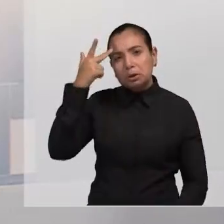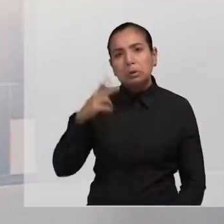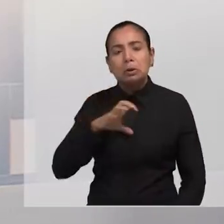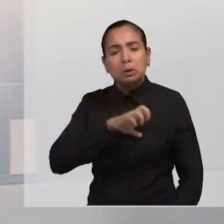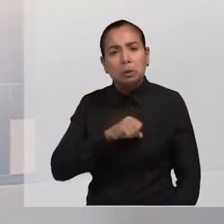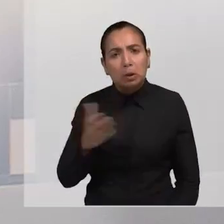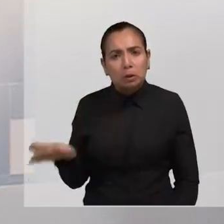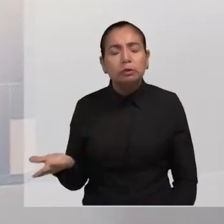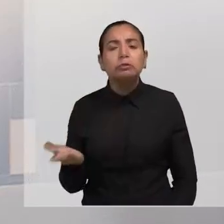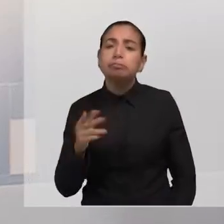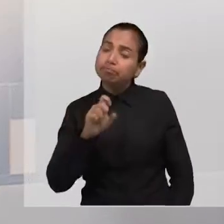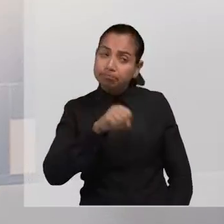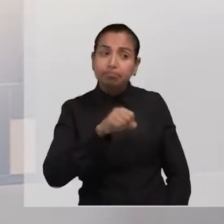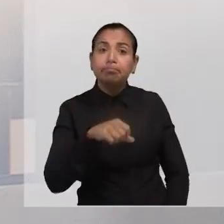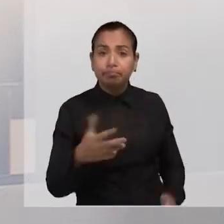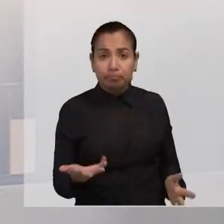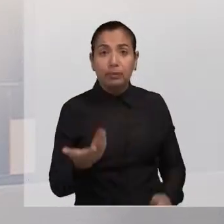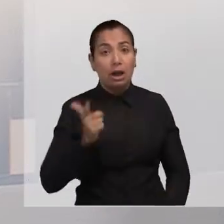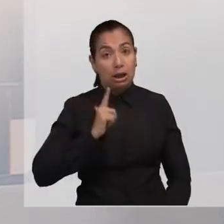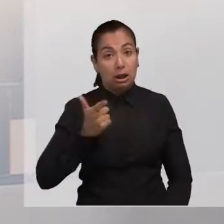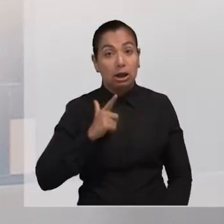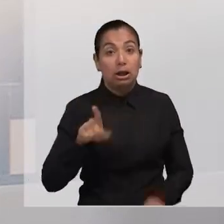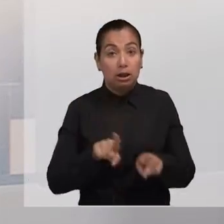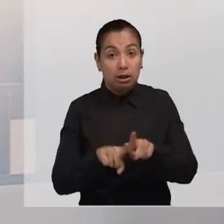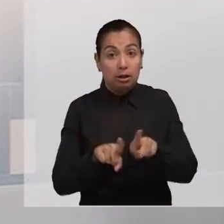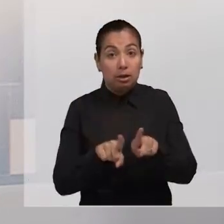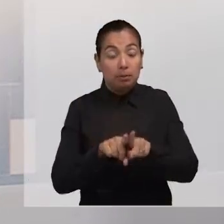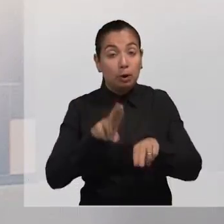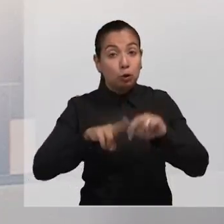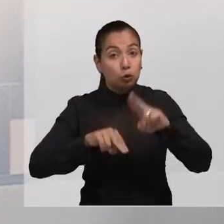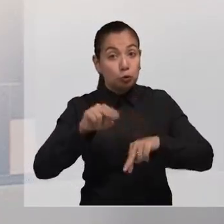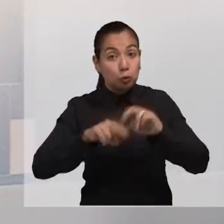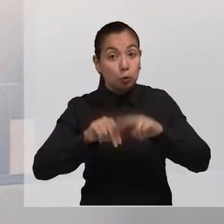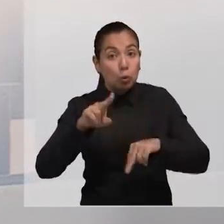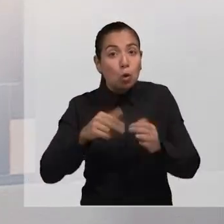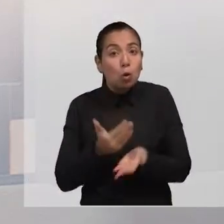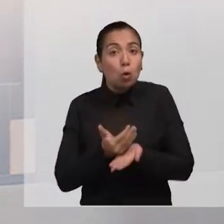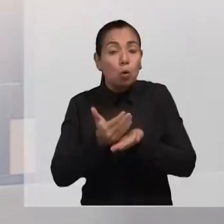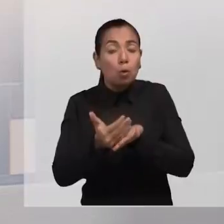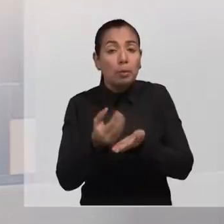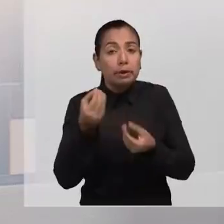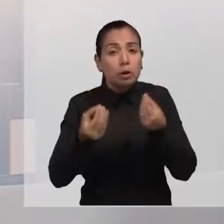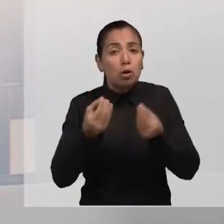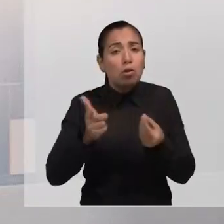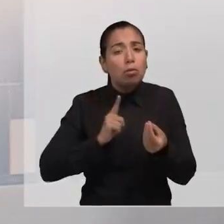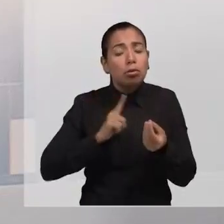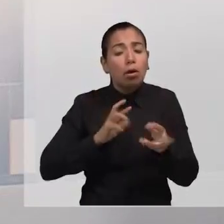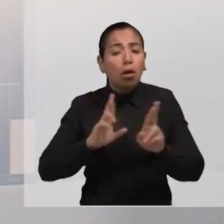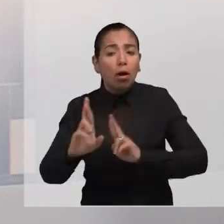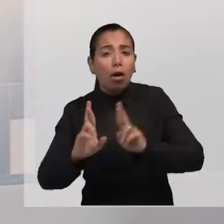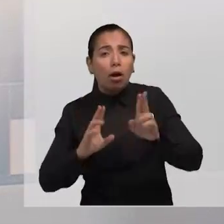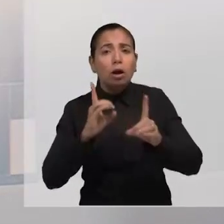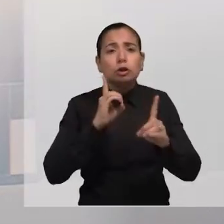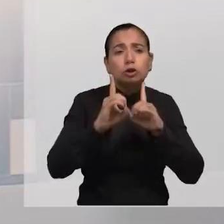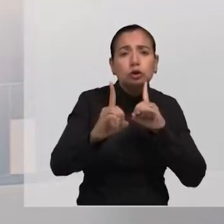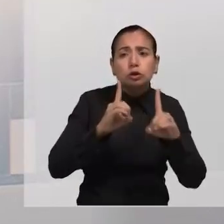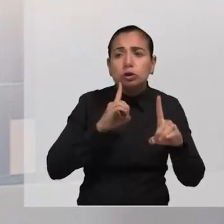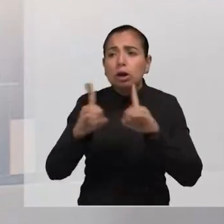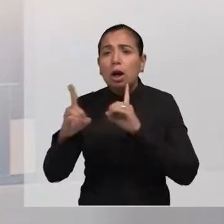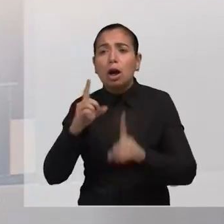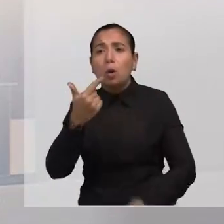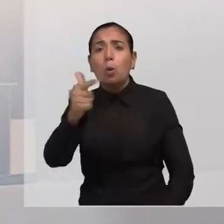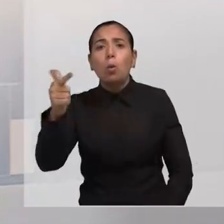tem Júnior, que ele também começa a construir uma boa relação de diálogo com outras forças